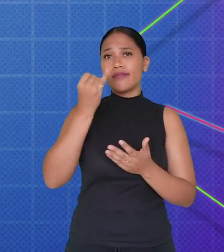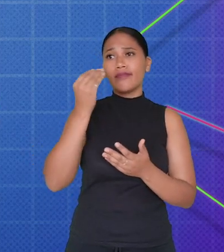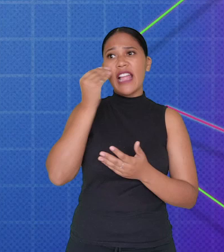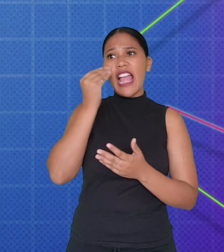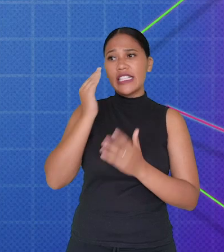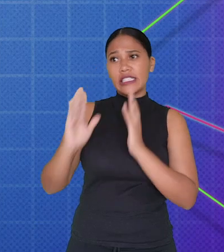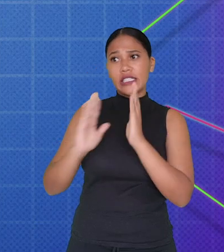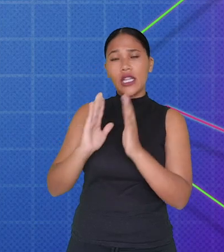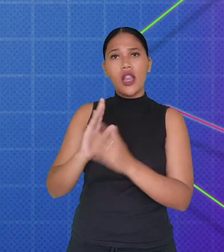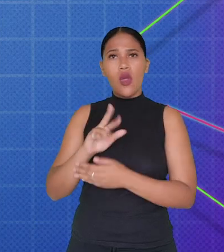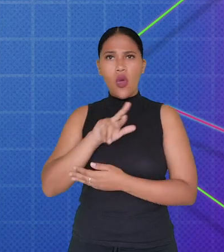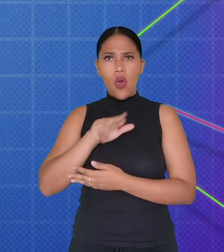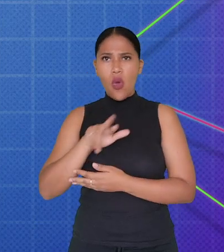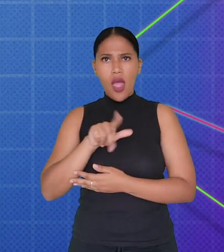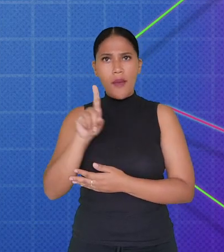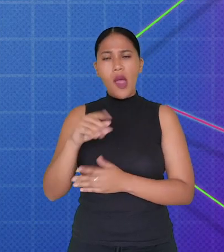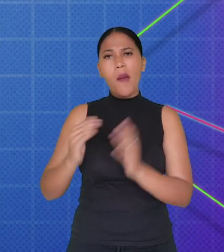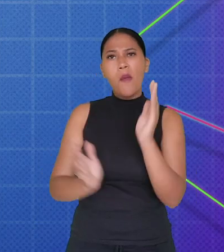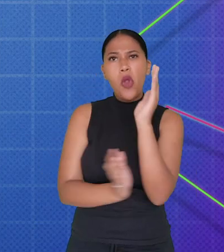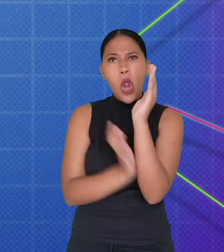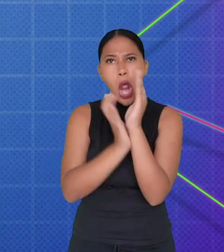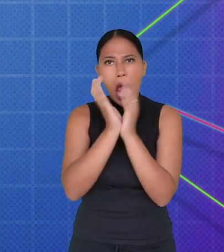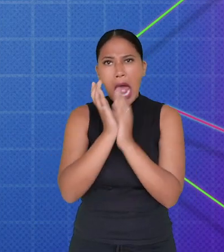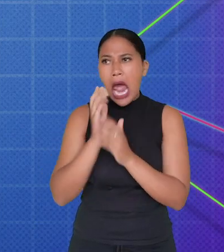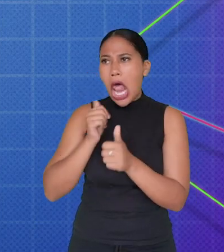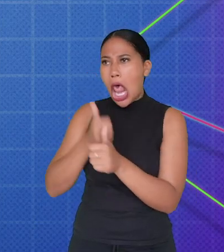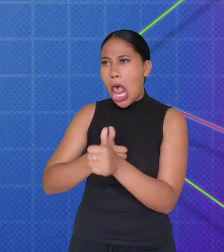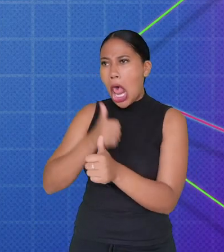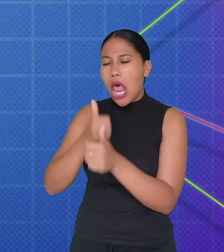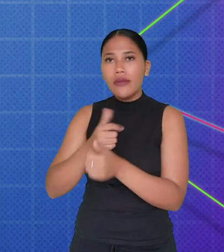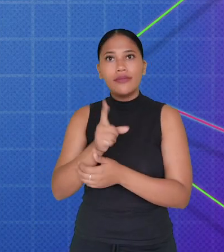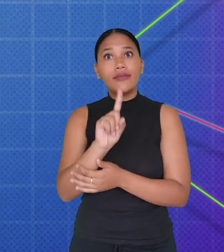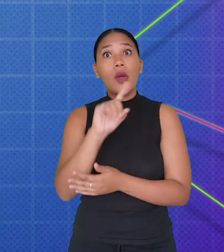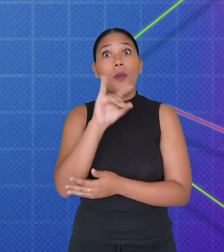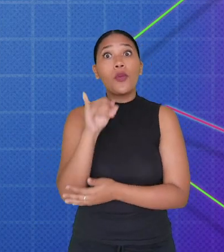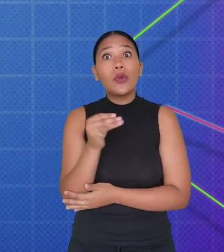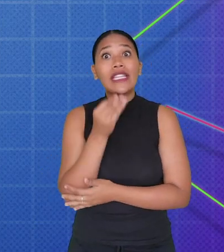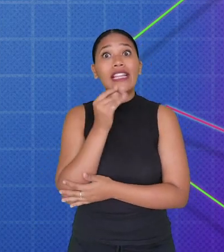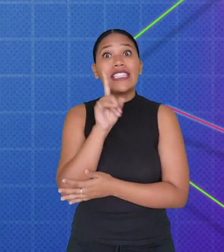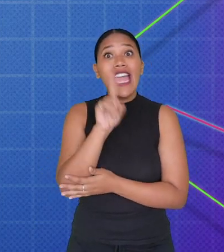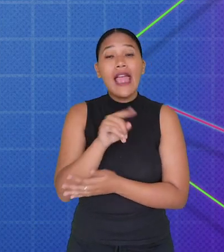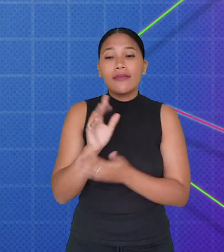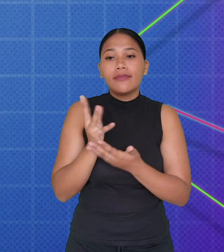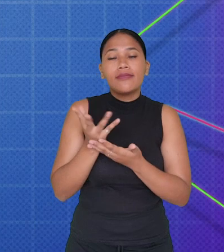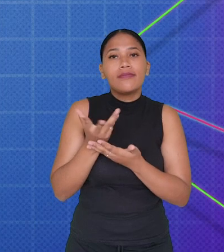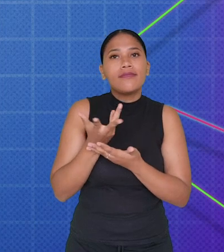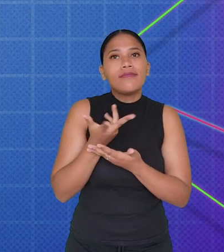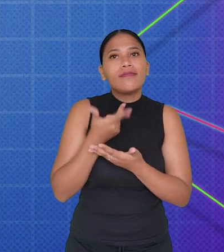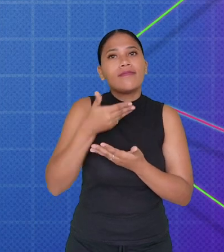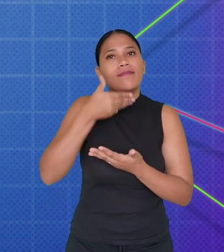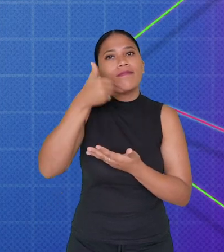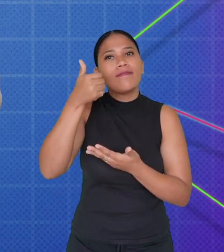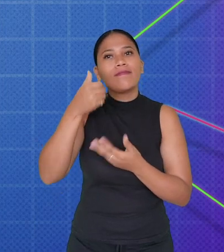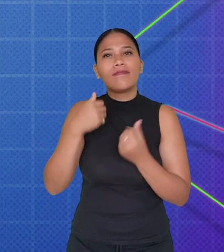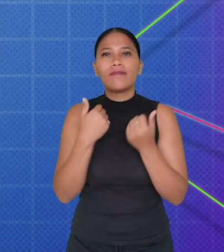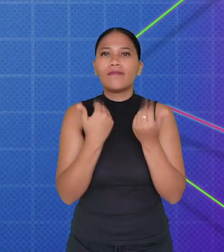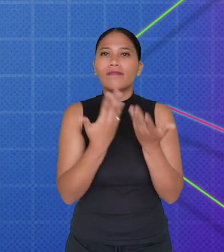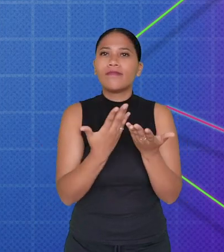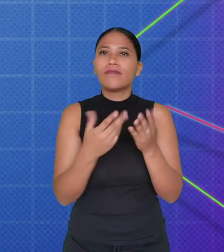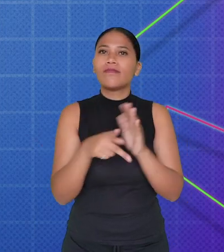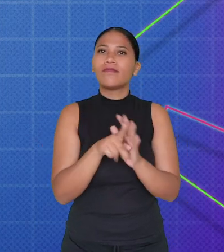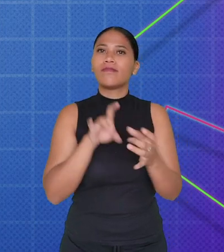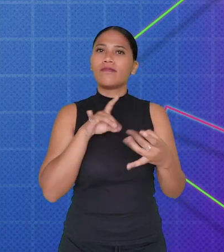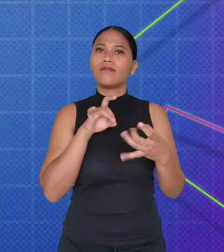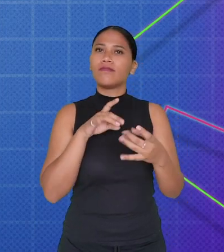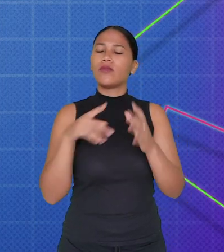a fase de testes não deve ser vista como uma etapa burocrática mas sim como uma oportunidade para aprimorar o jogo e oferecer